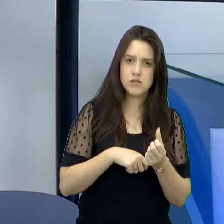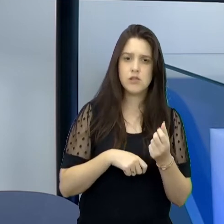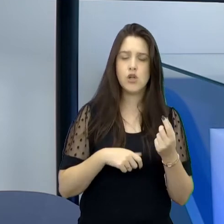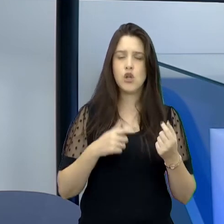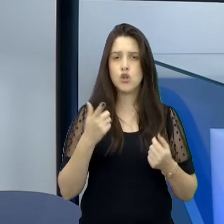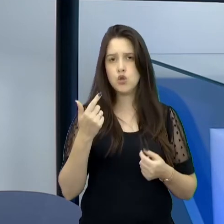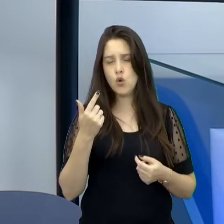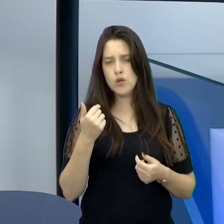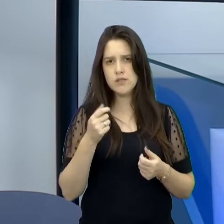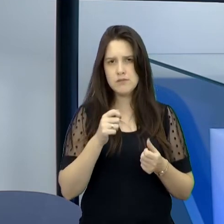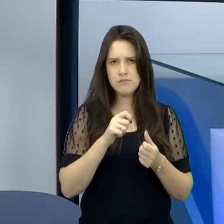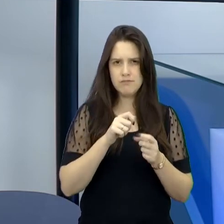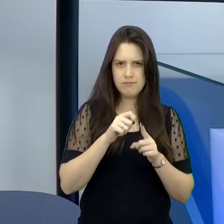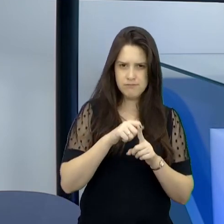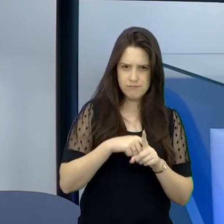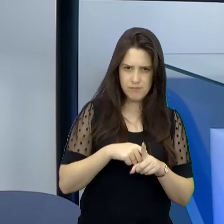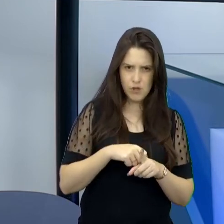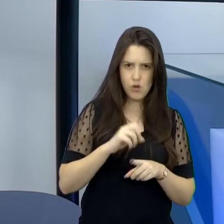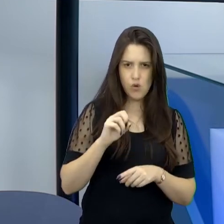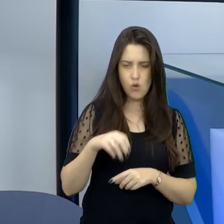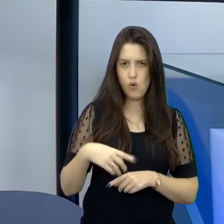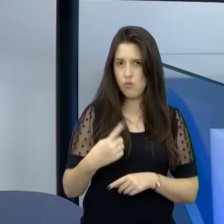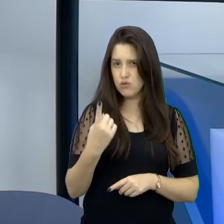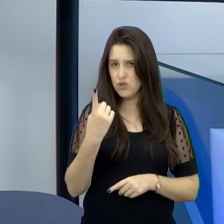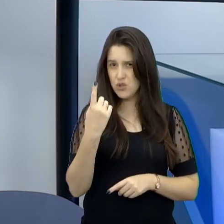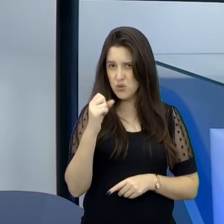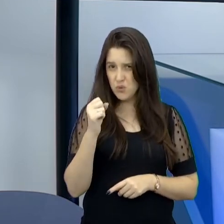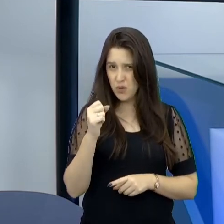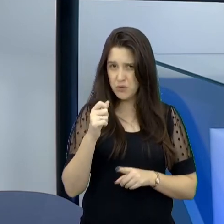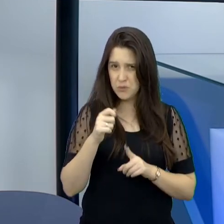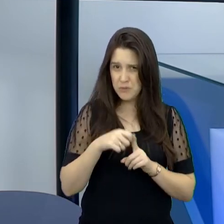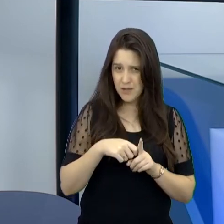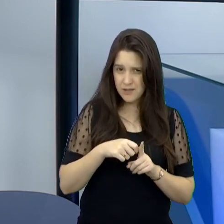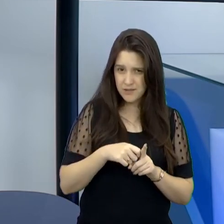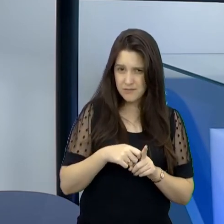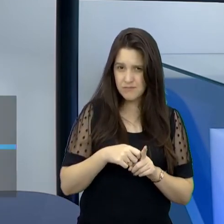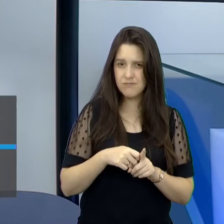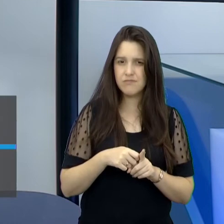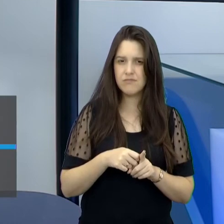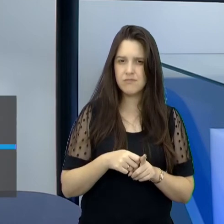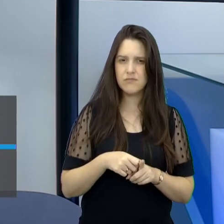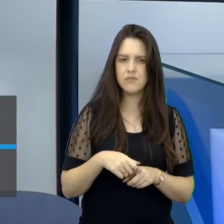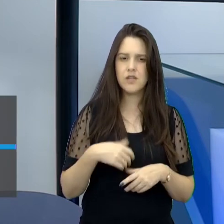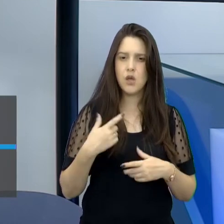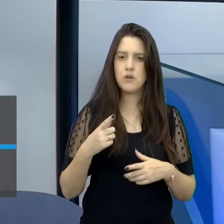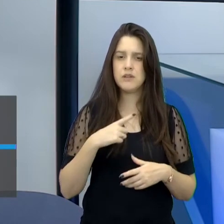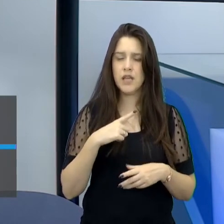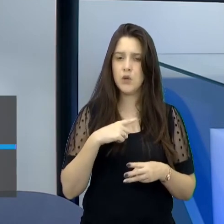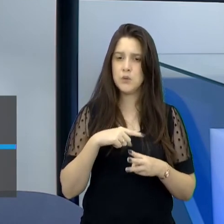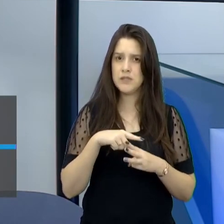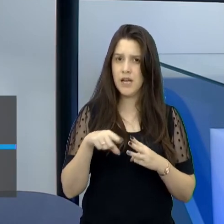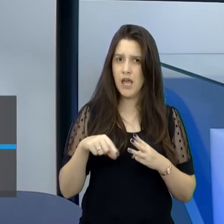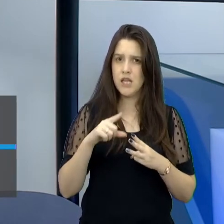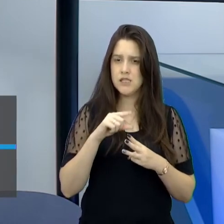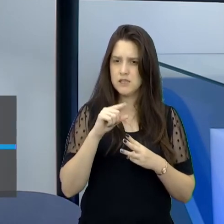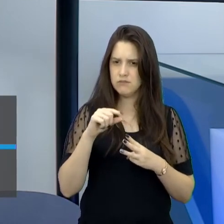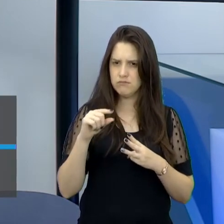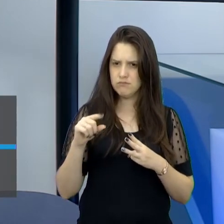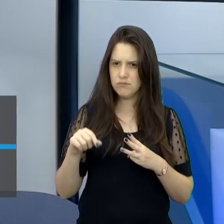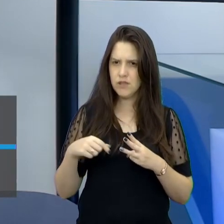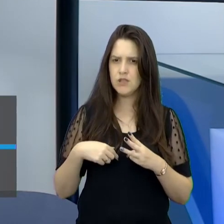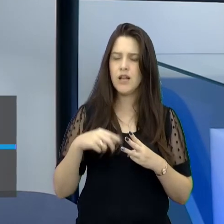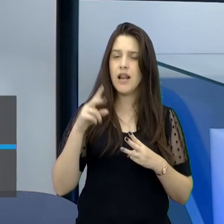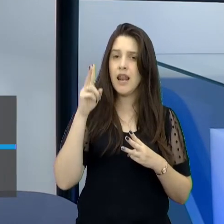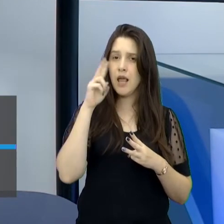12 meses ou em 18 vezes? Eu teria 3 opções, lembrando aí que os juros é